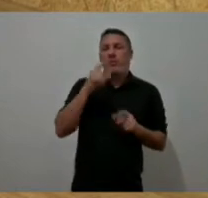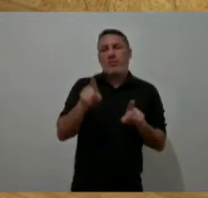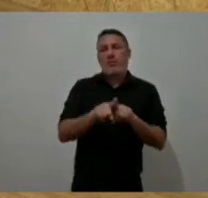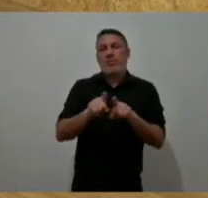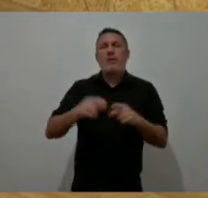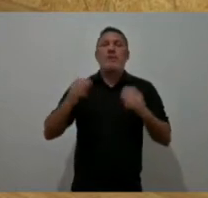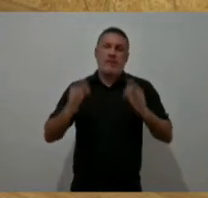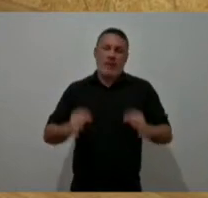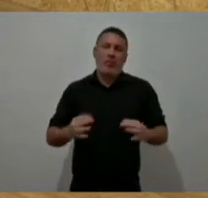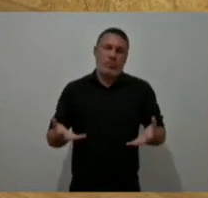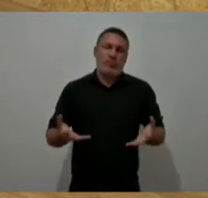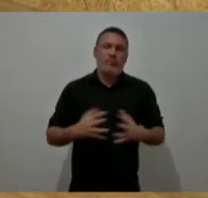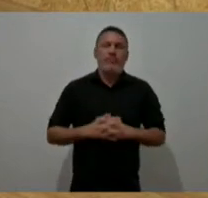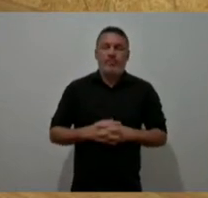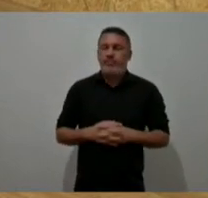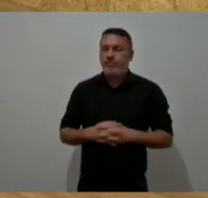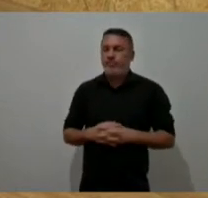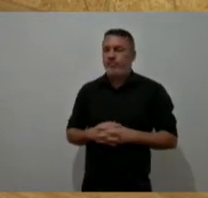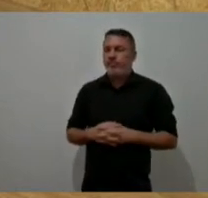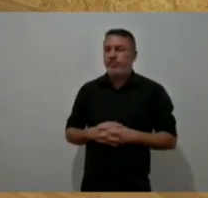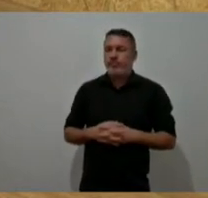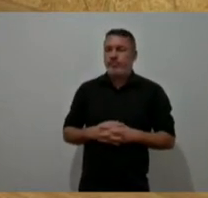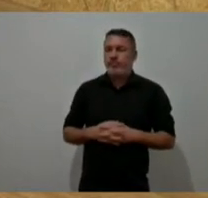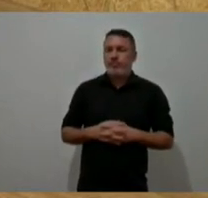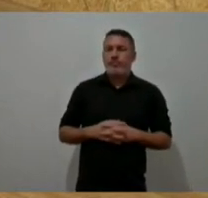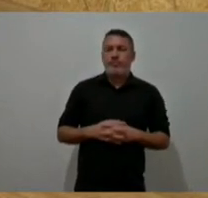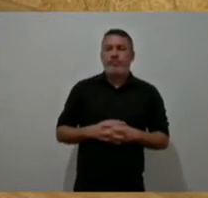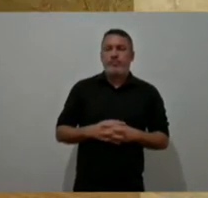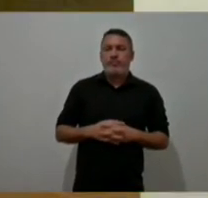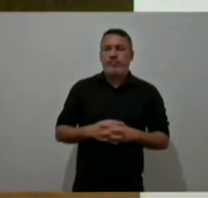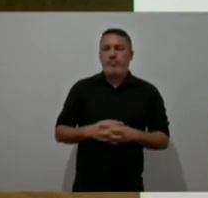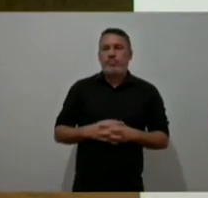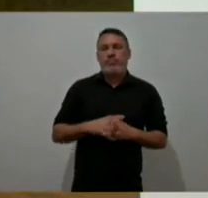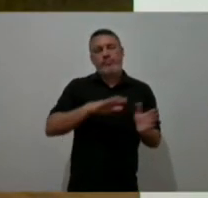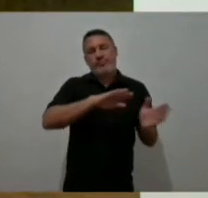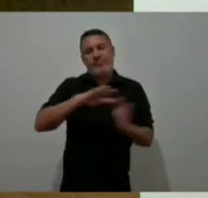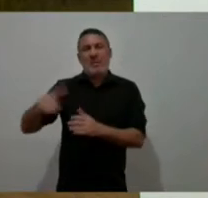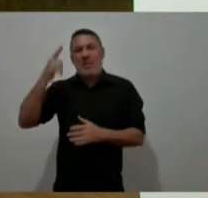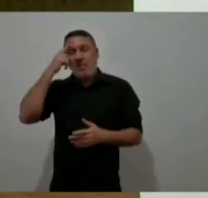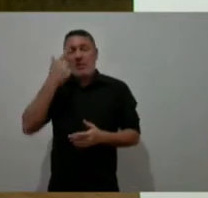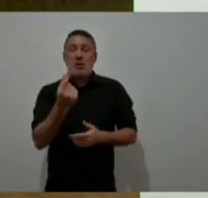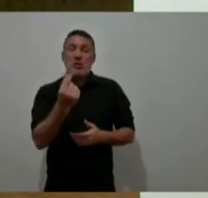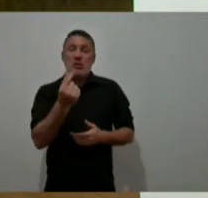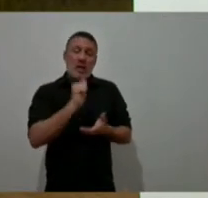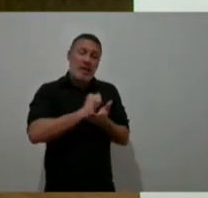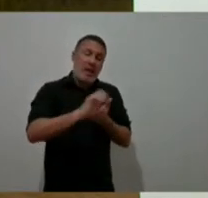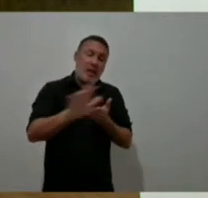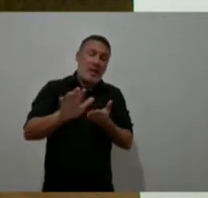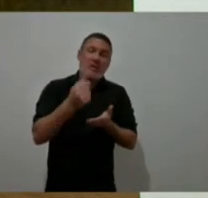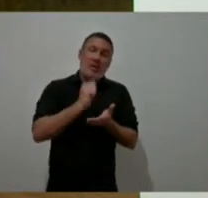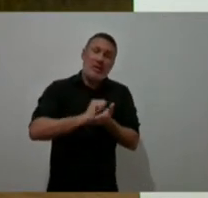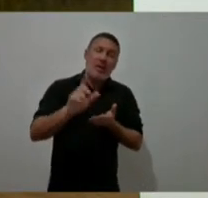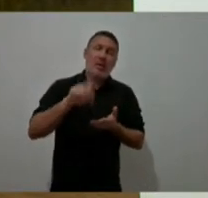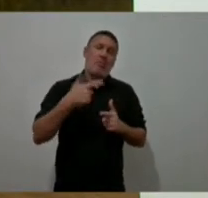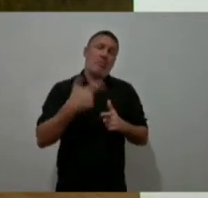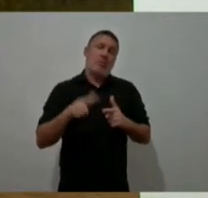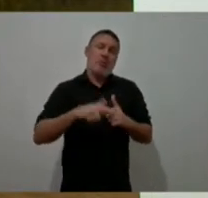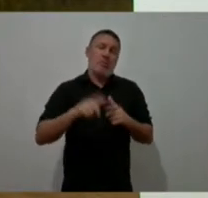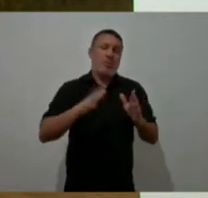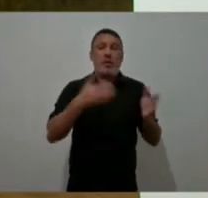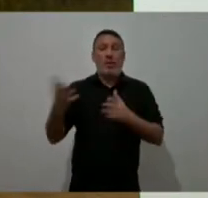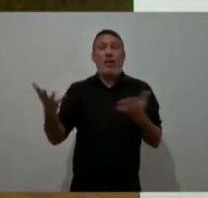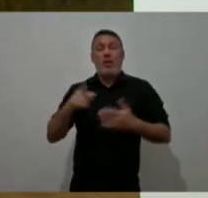certo. E aí, para a gente então tirar essa questão de custo, problema, vou aqui passar a bola para o Rigoni, para a gente entender como é que o